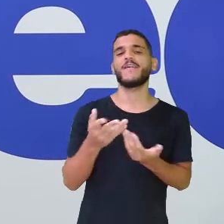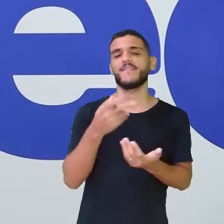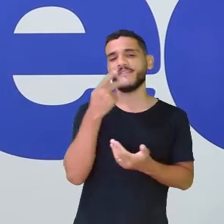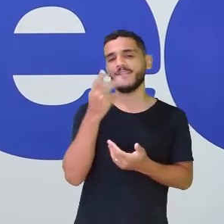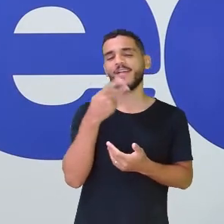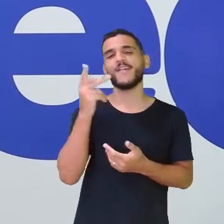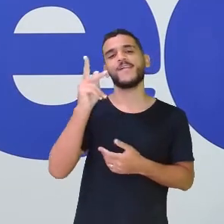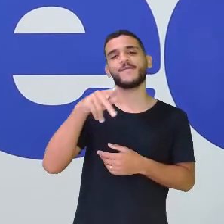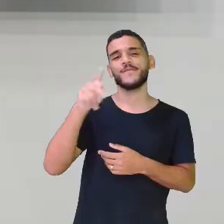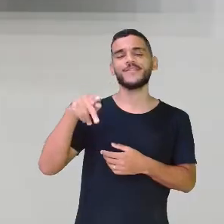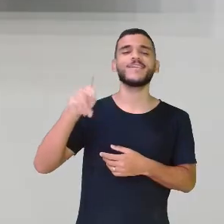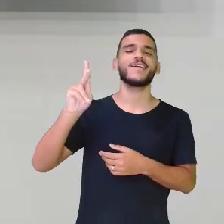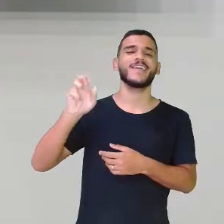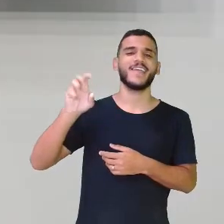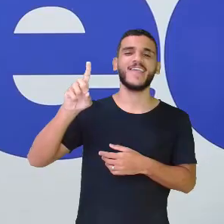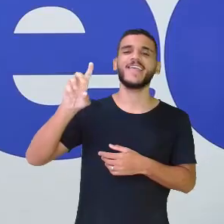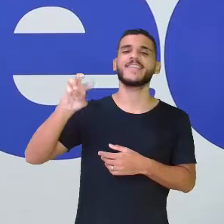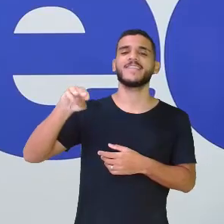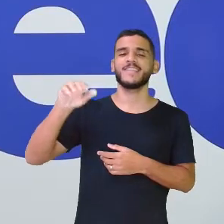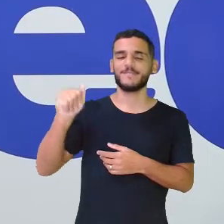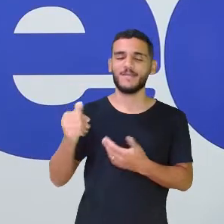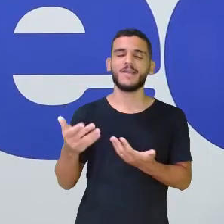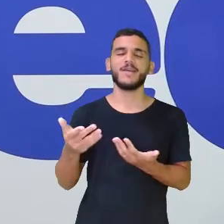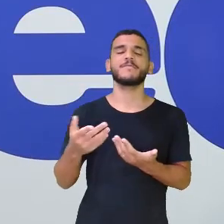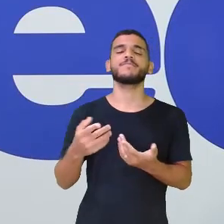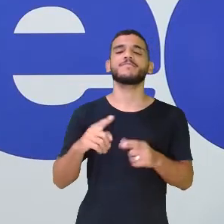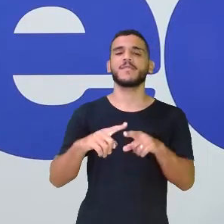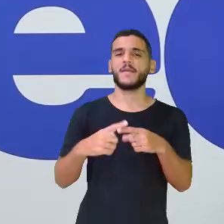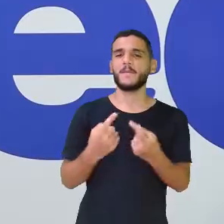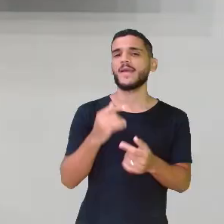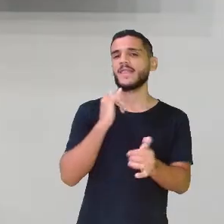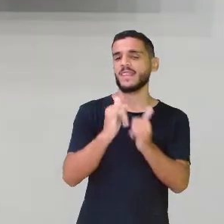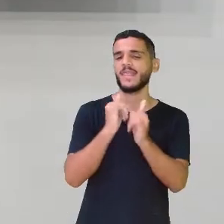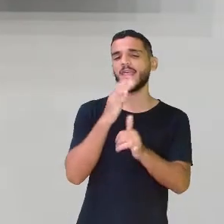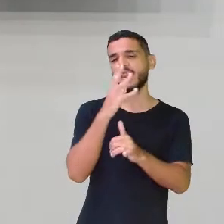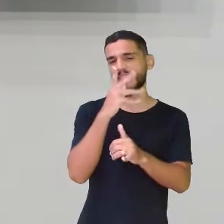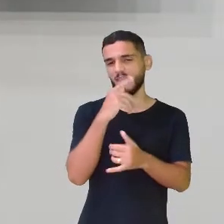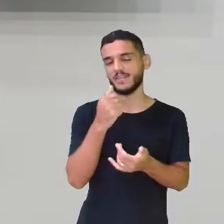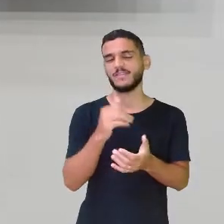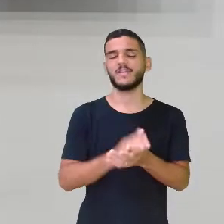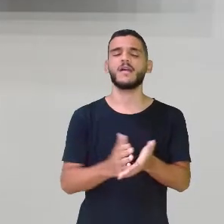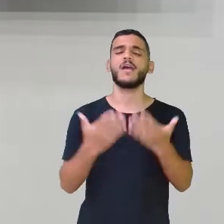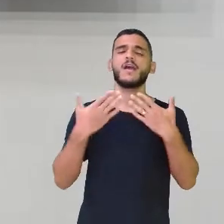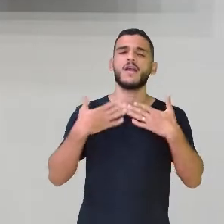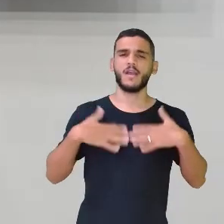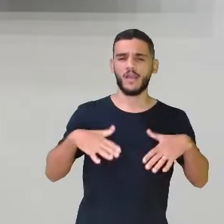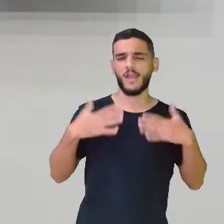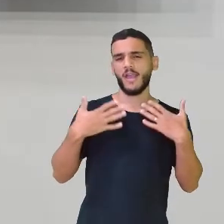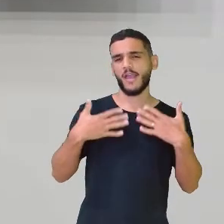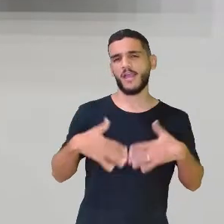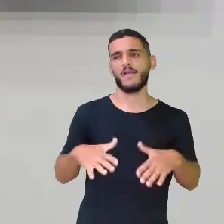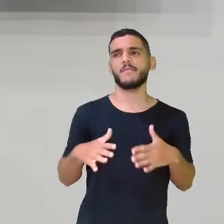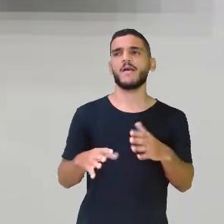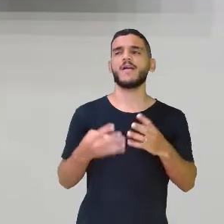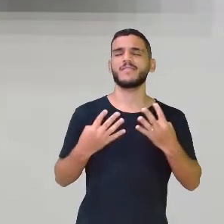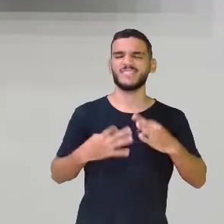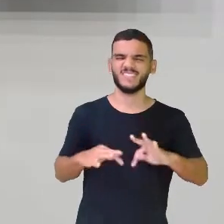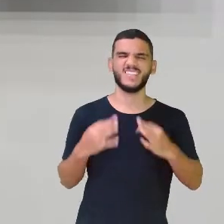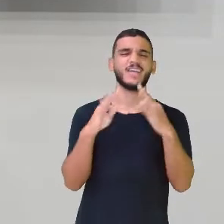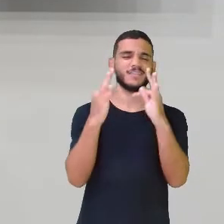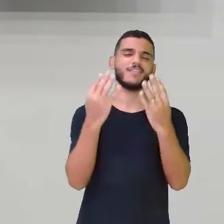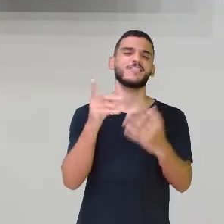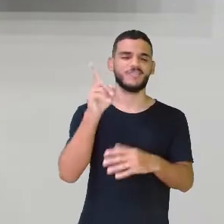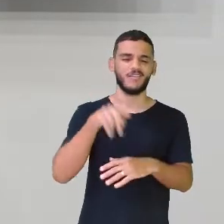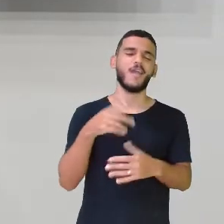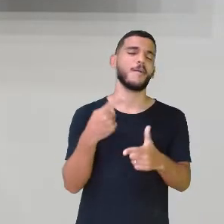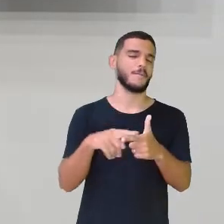aqui, Amanda. A Amanda já está aí. Se demorar a responder, mas depois a gente responde, não é isso? Isso, tenham calma, fiquem tranquilos. Tecnologia tem